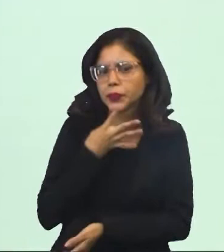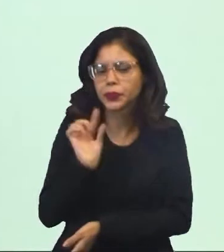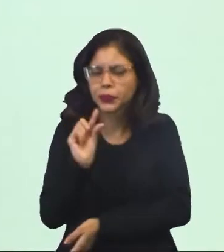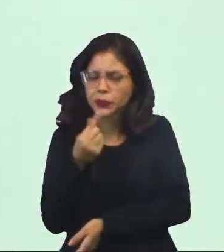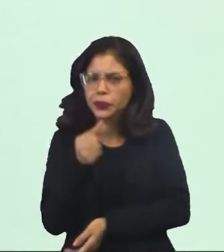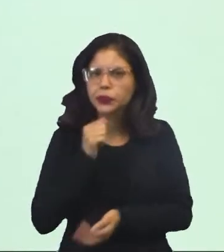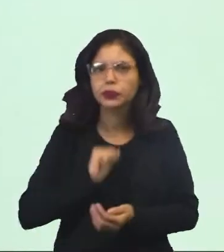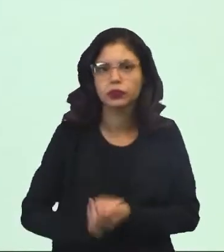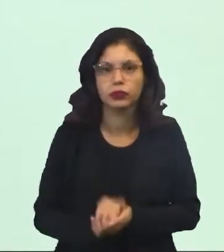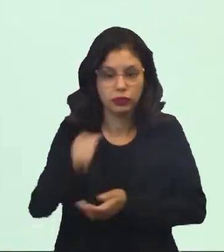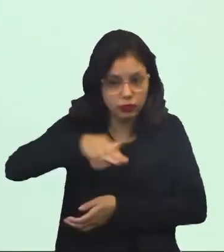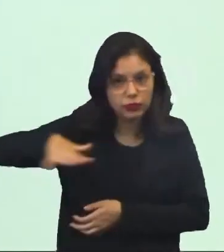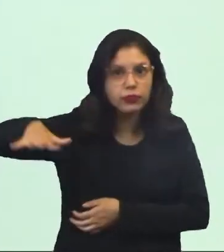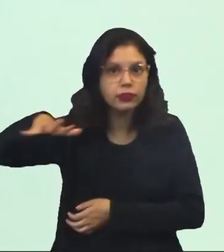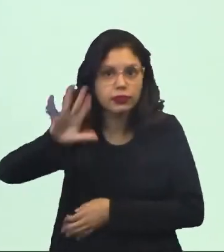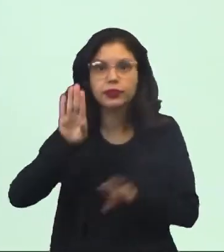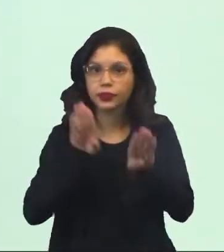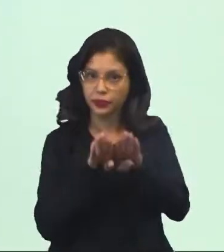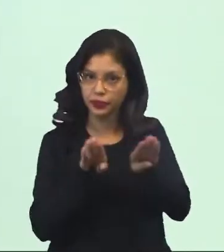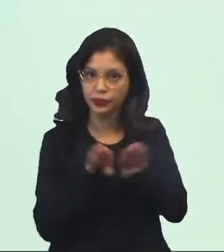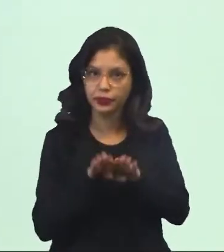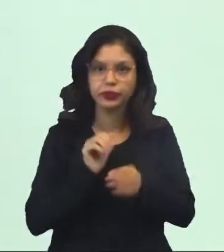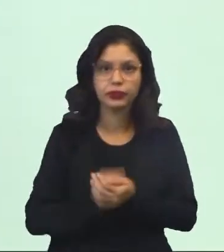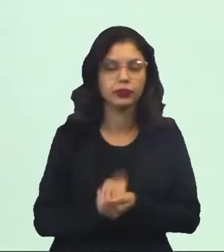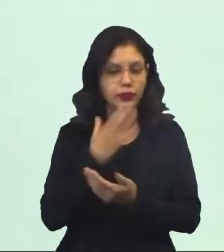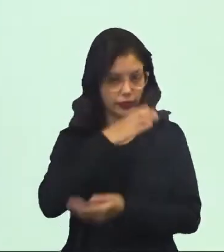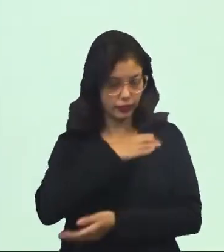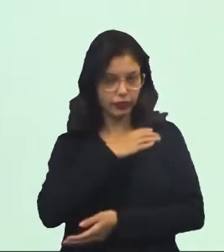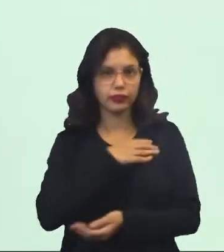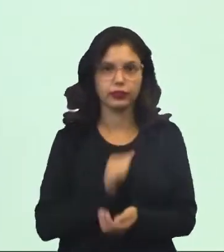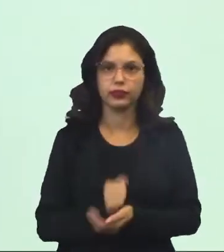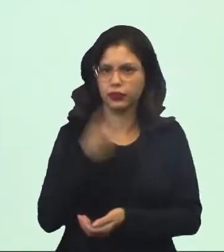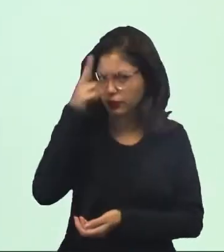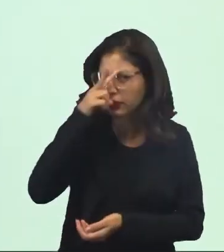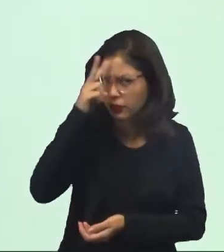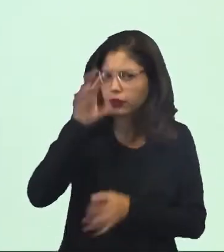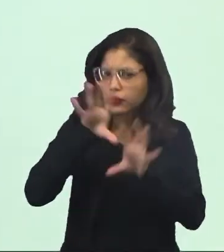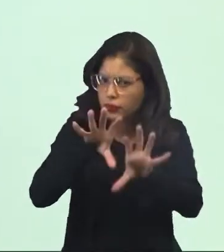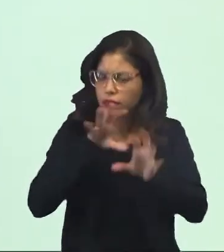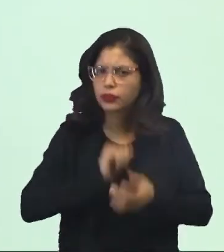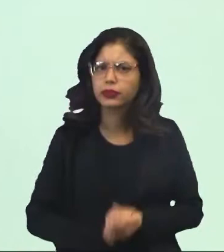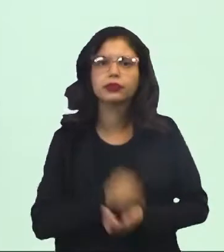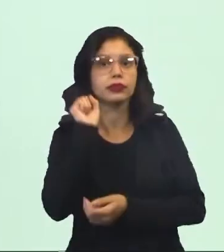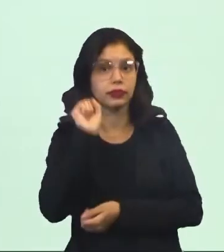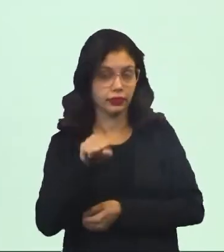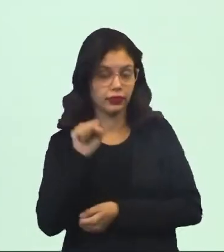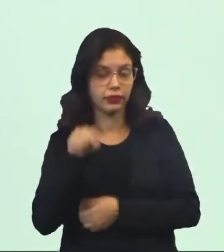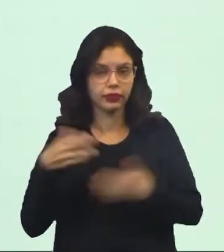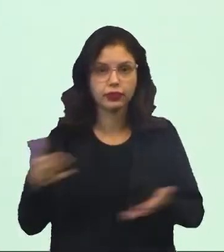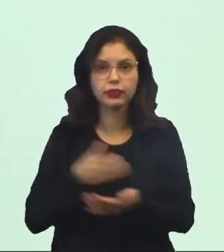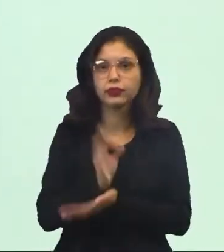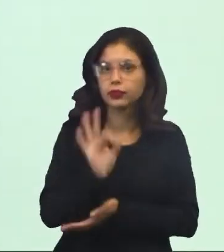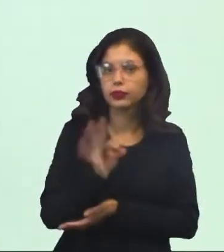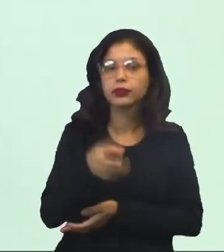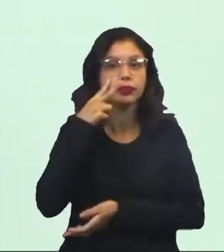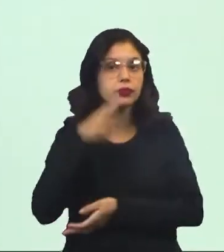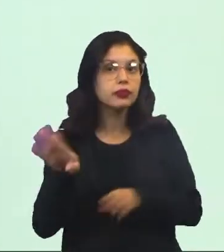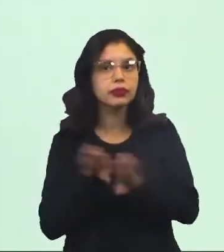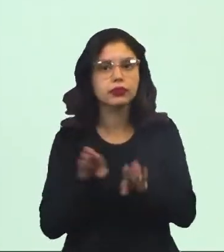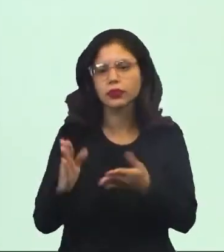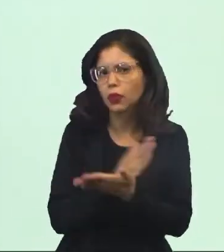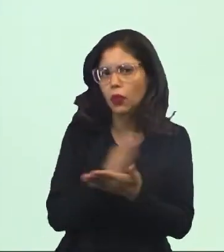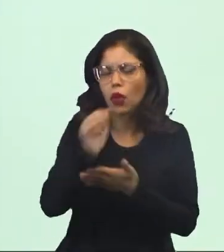pouquinho sobre o campo e também sobre a cidade. Você está lembrado disso? Certo. Também vimos sobre